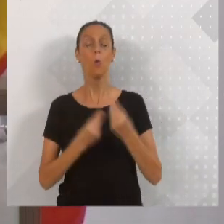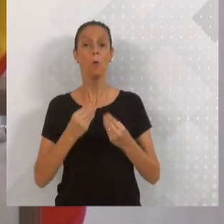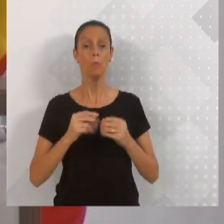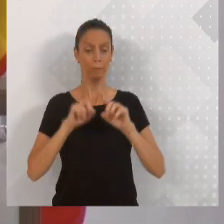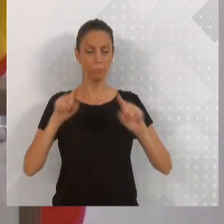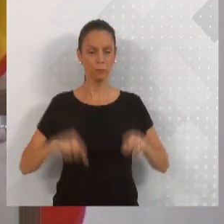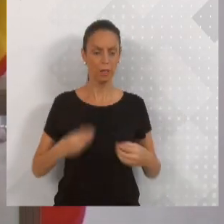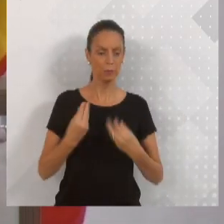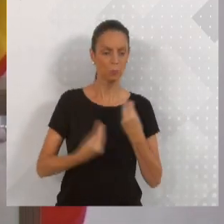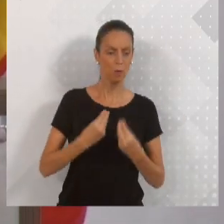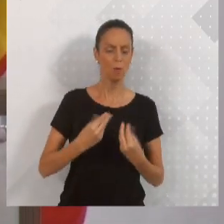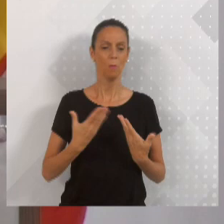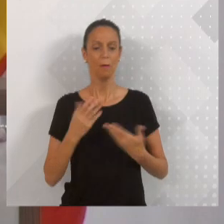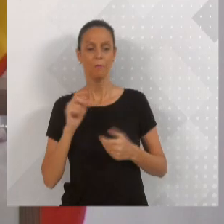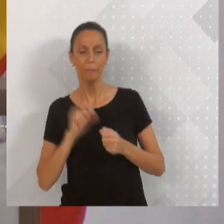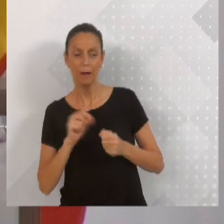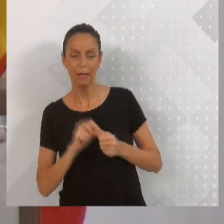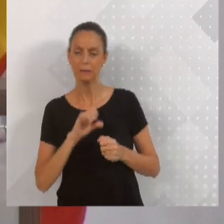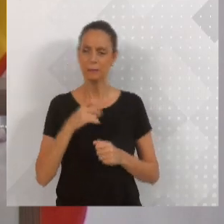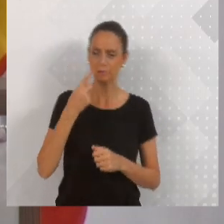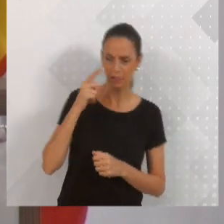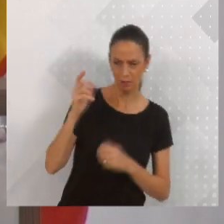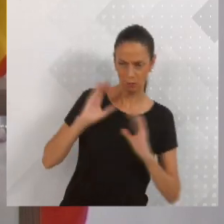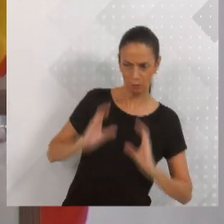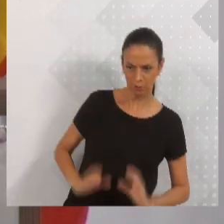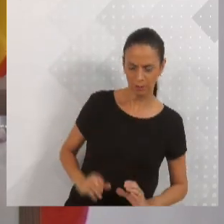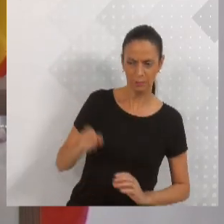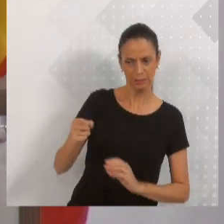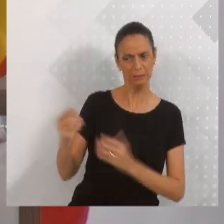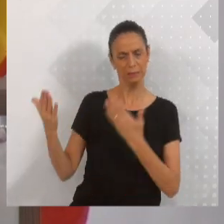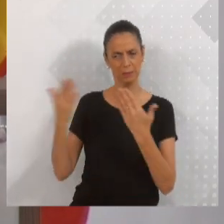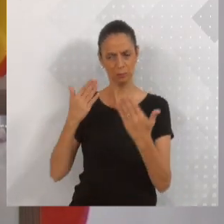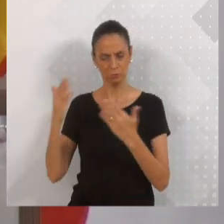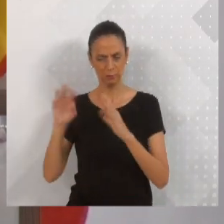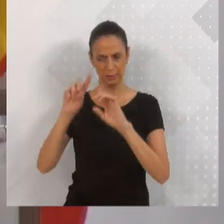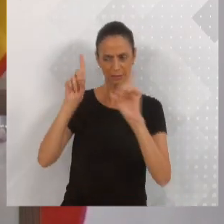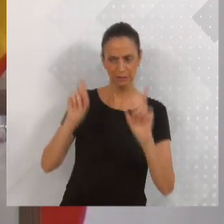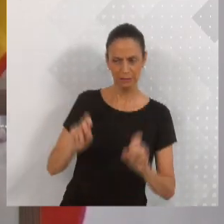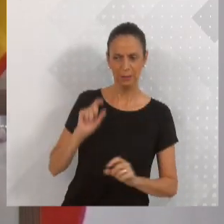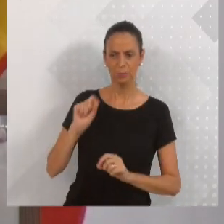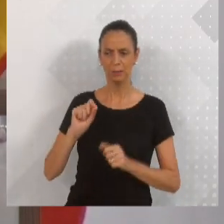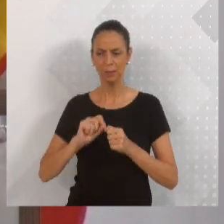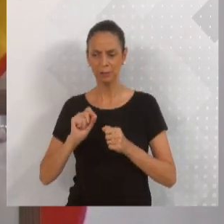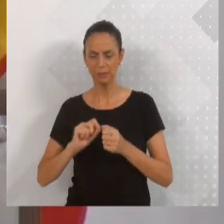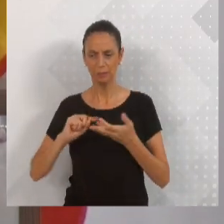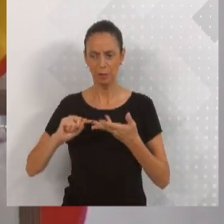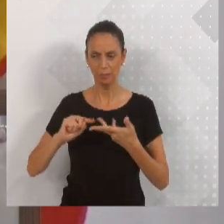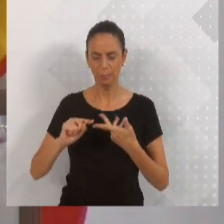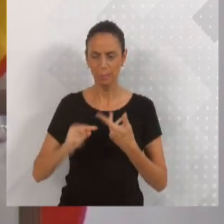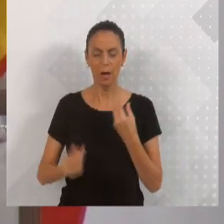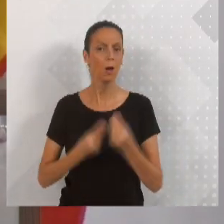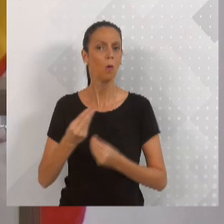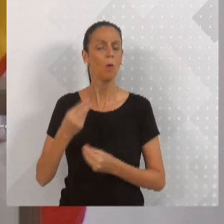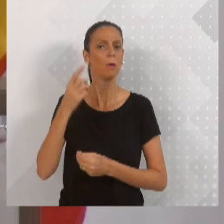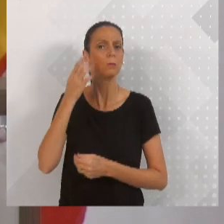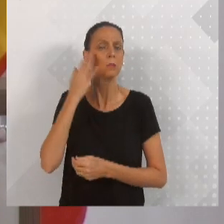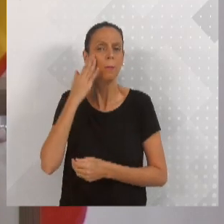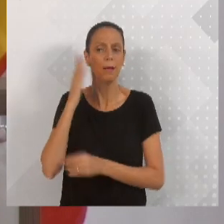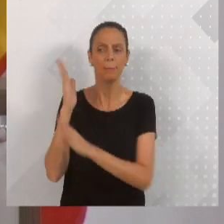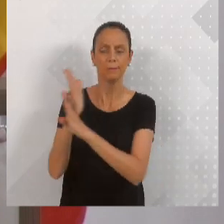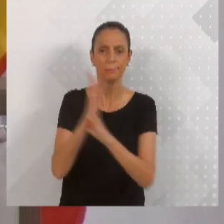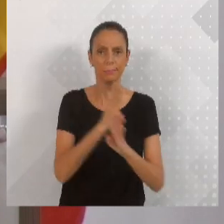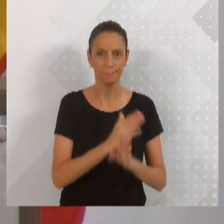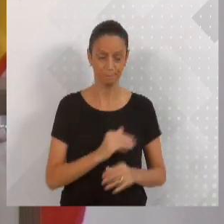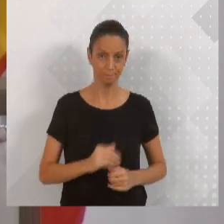comportamentos que são suspeitas Quais as as situações que devem ser levadas em consideração por essas pessoas e também são passadas